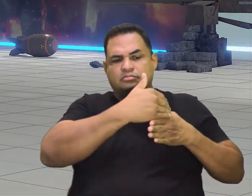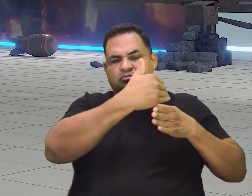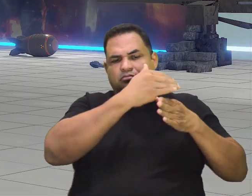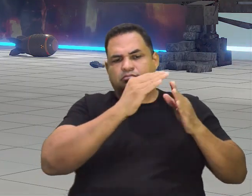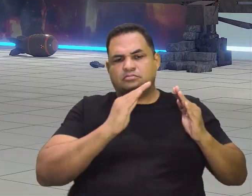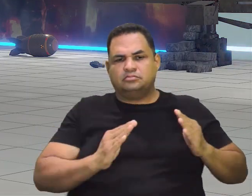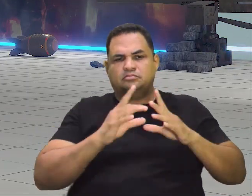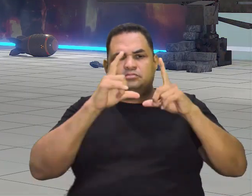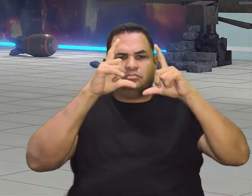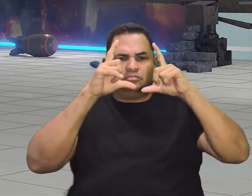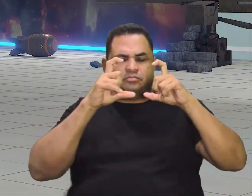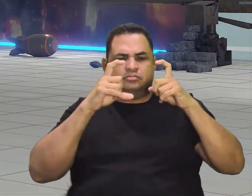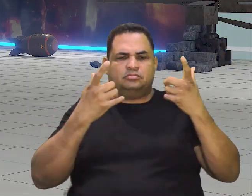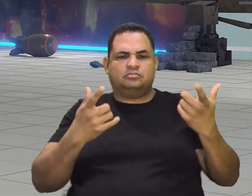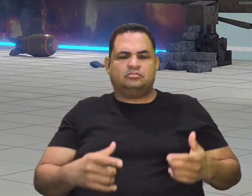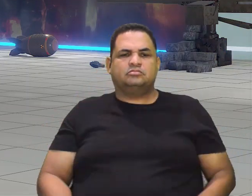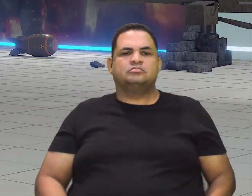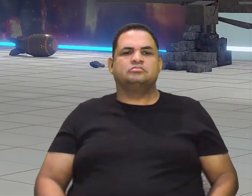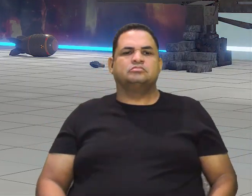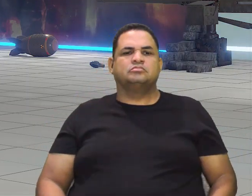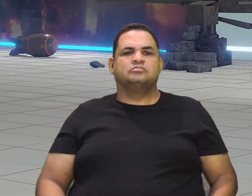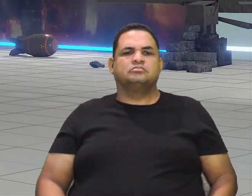monumentos, fotografias,